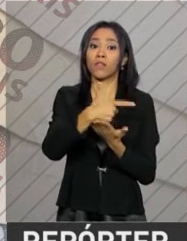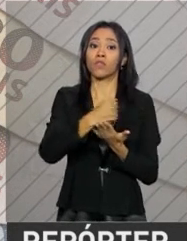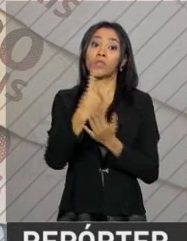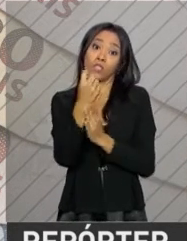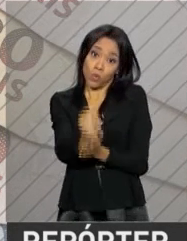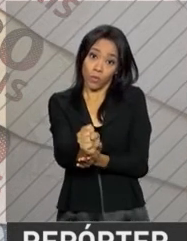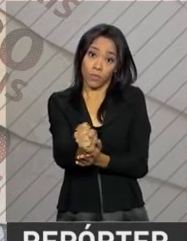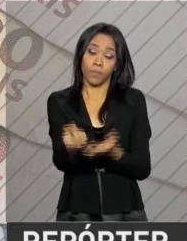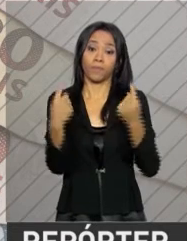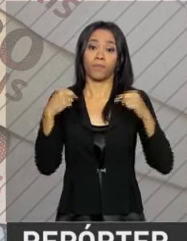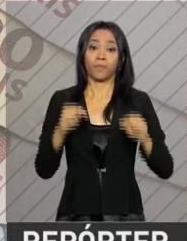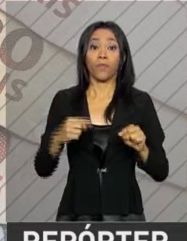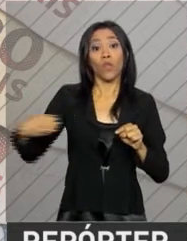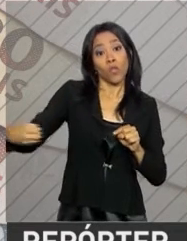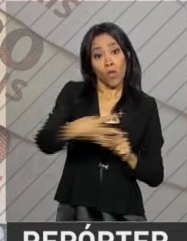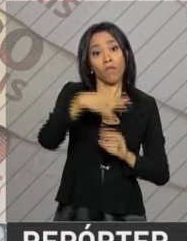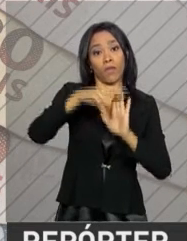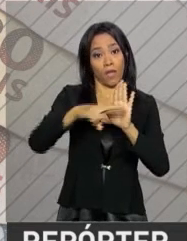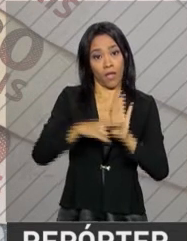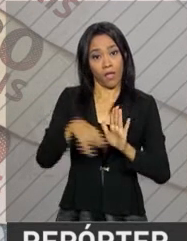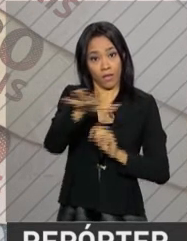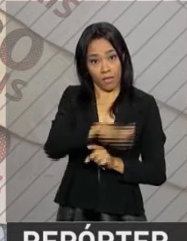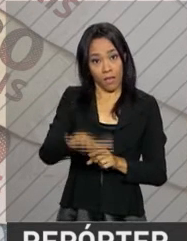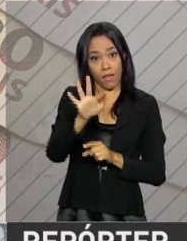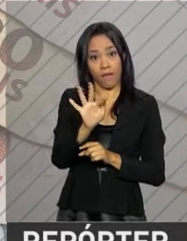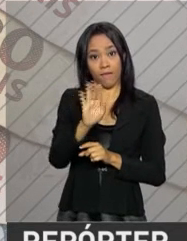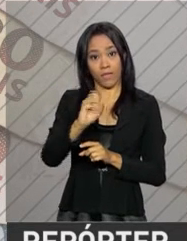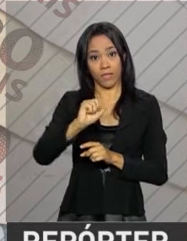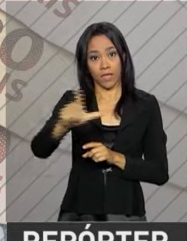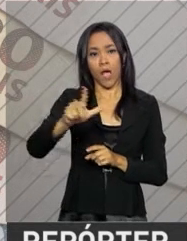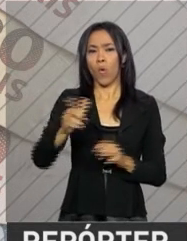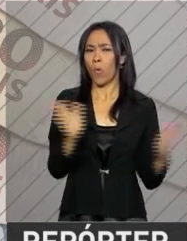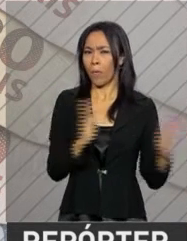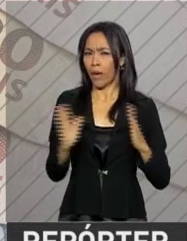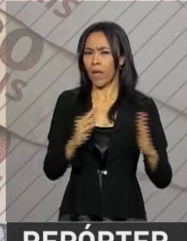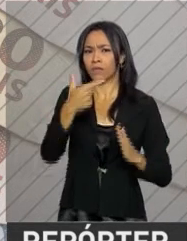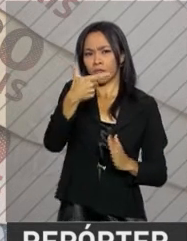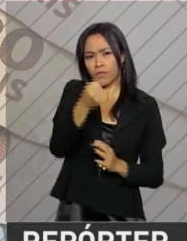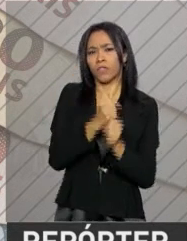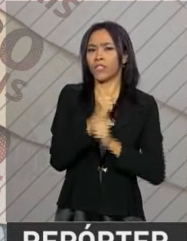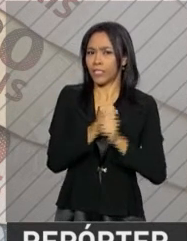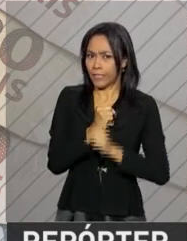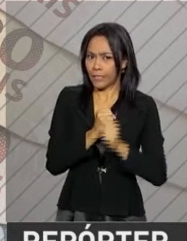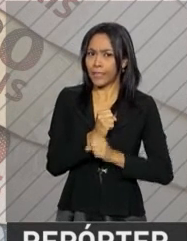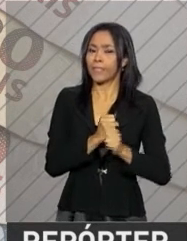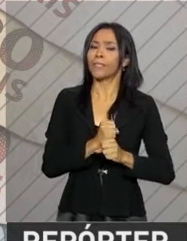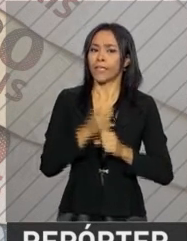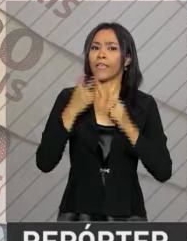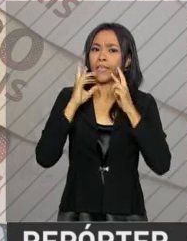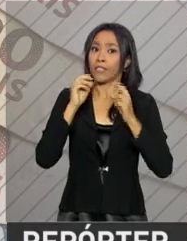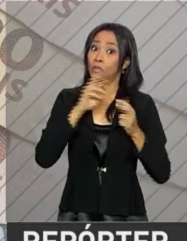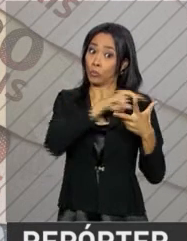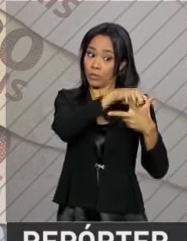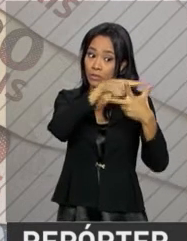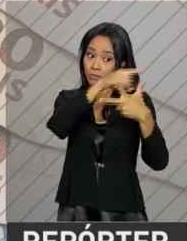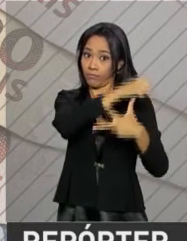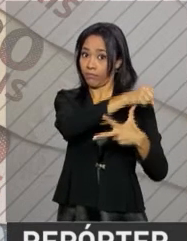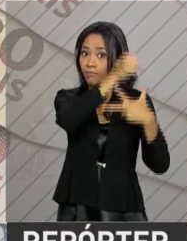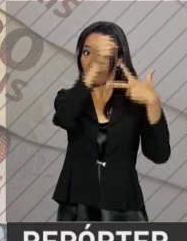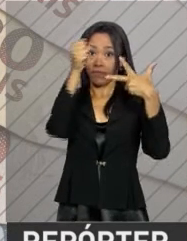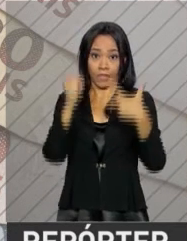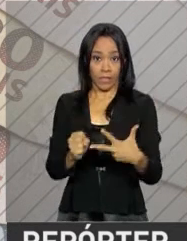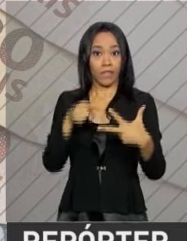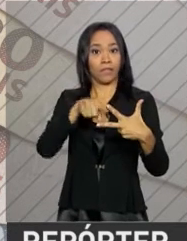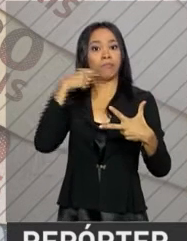chamado também de novo regime fiscal o teto de gastos vai durar 20 anos e vale para os três poderes da união executivo legislativo